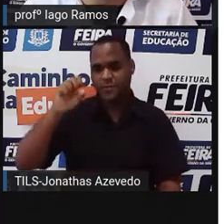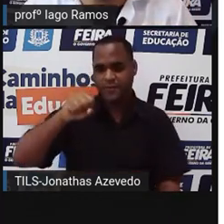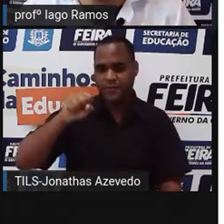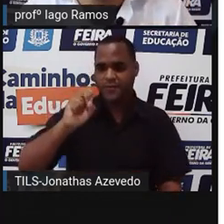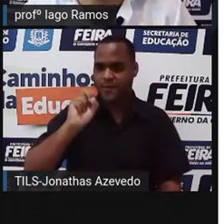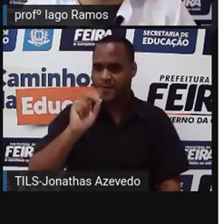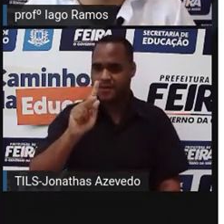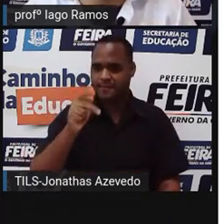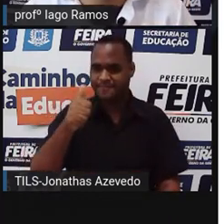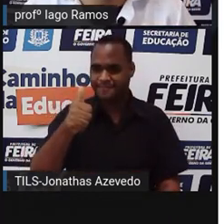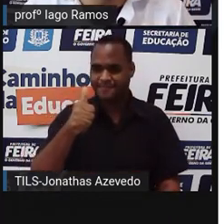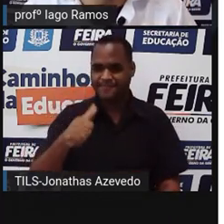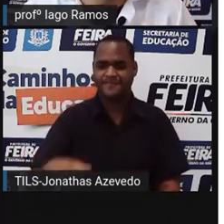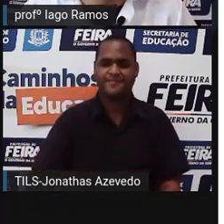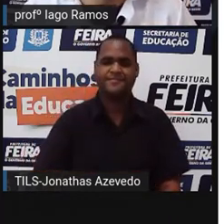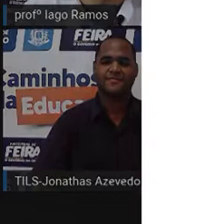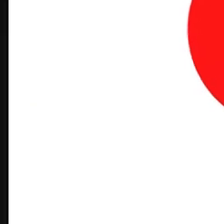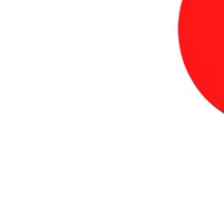segundos, tá bom?